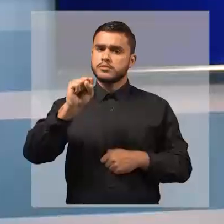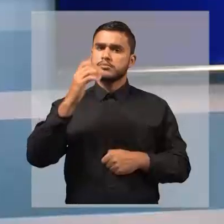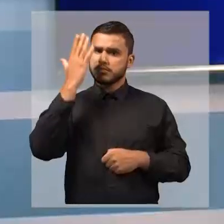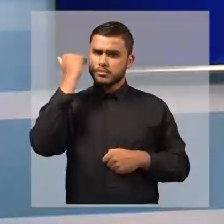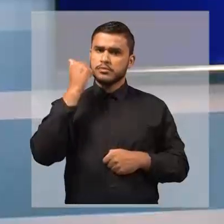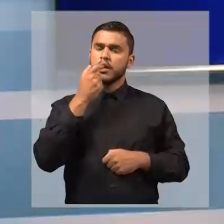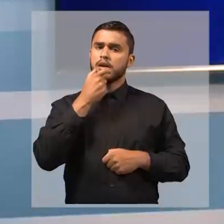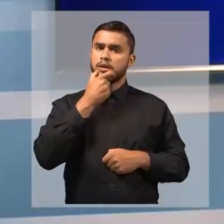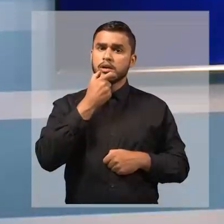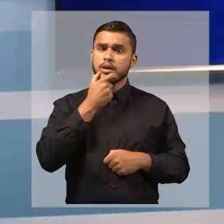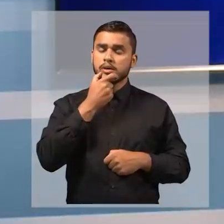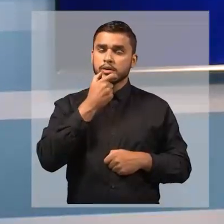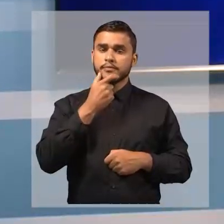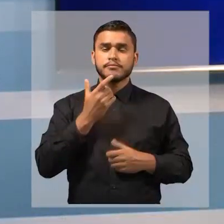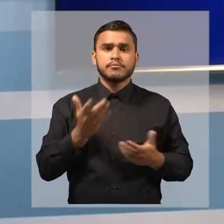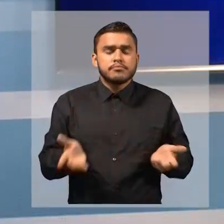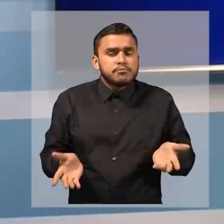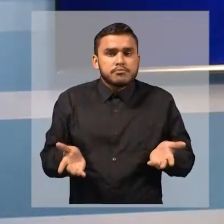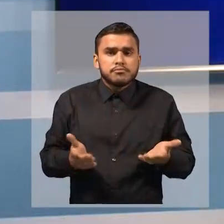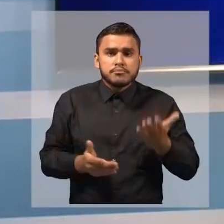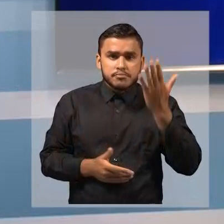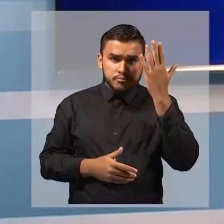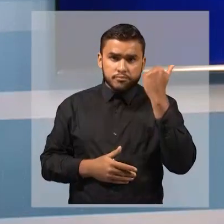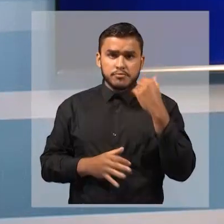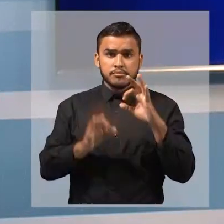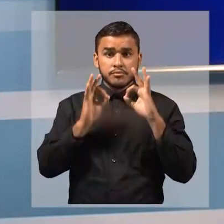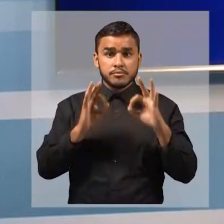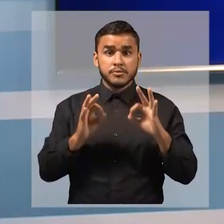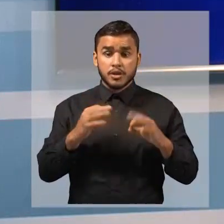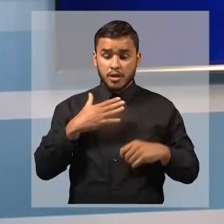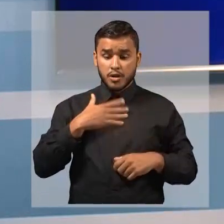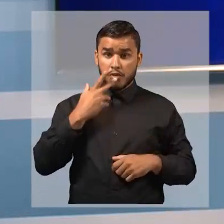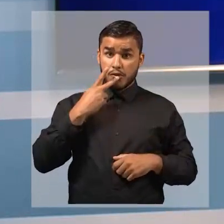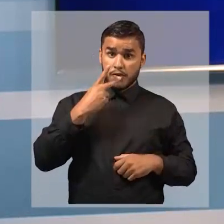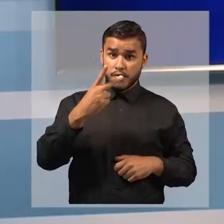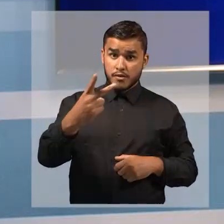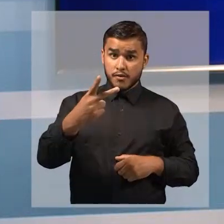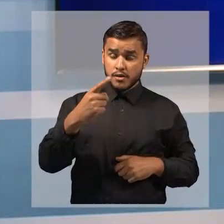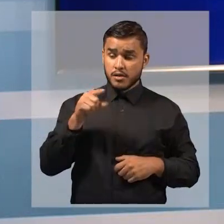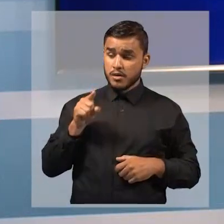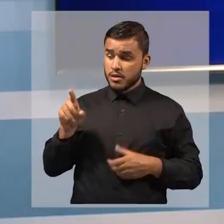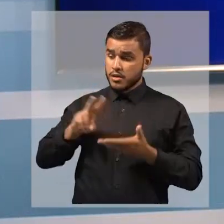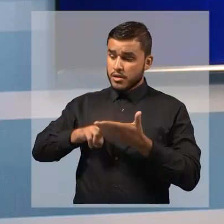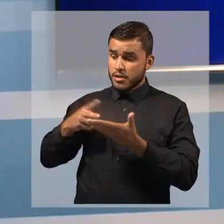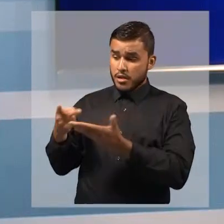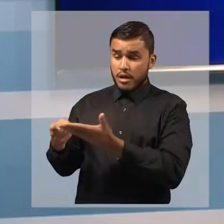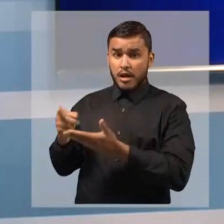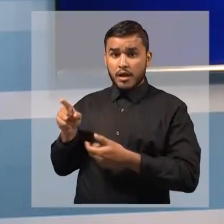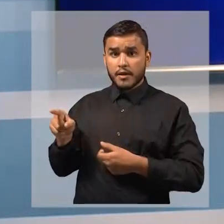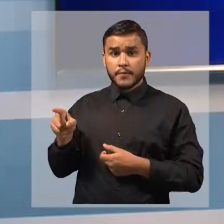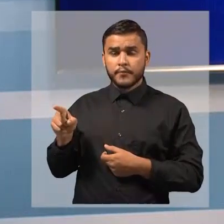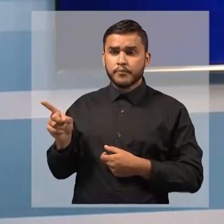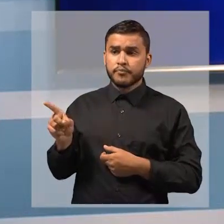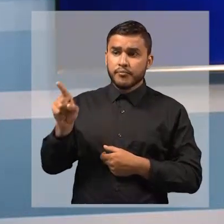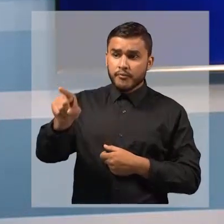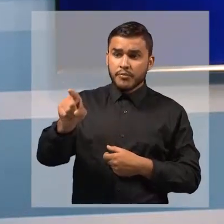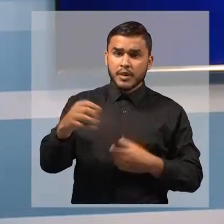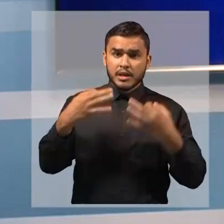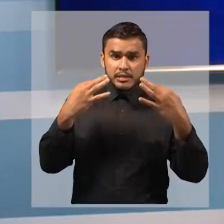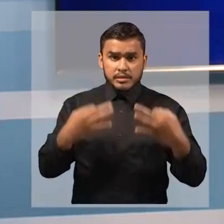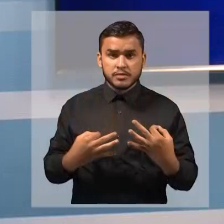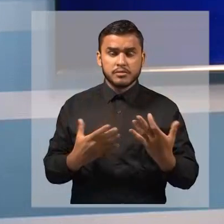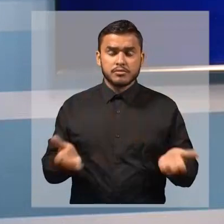fez um discurso em inglês. Até para que ele possa resguardar se a tradução feita da fala do presidente